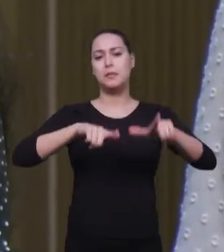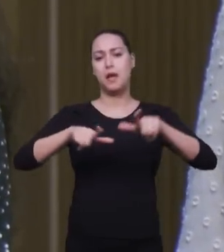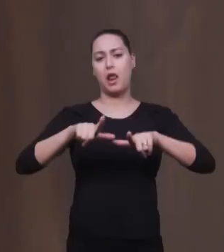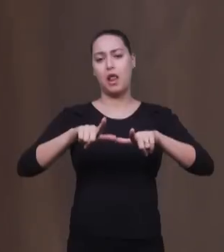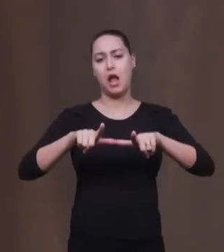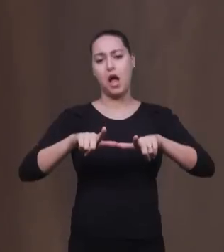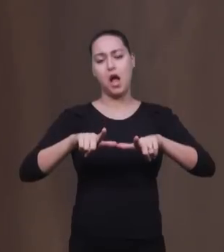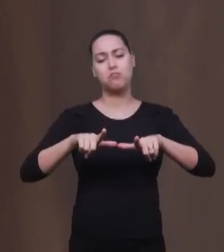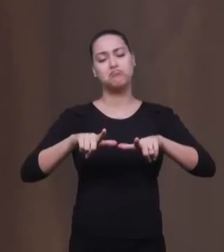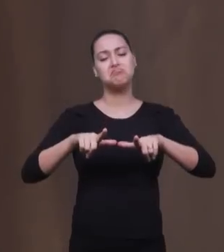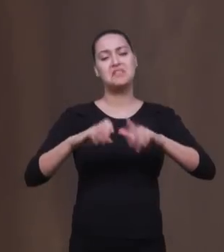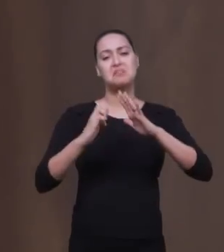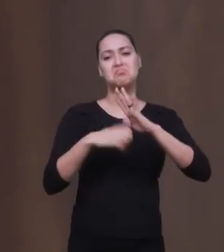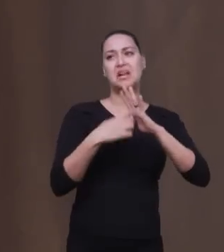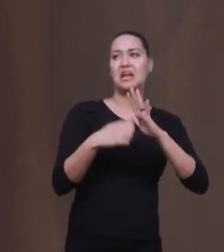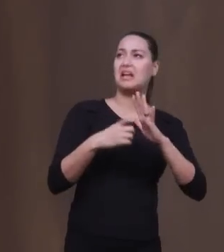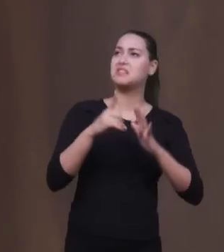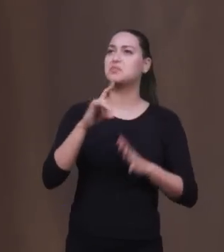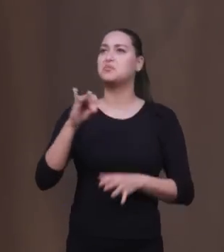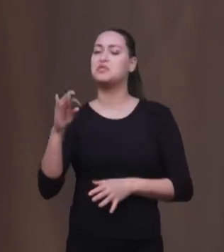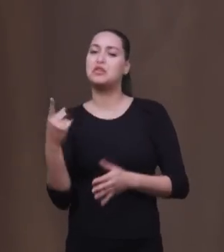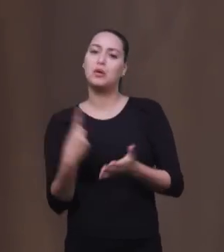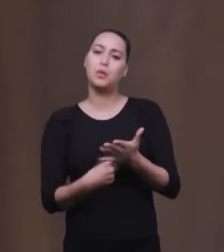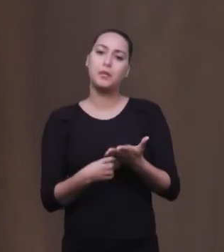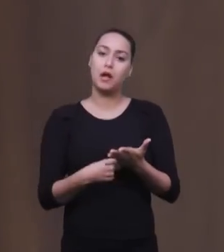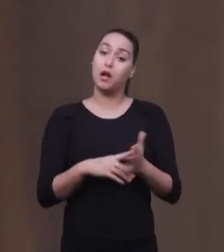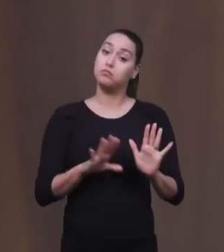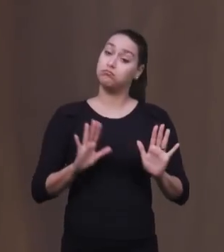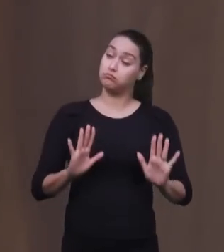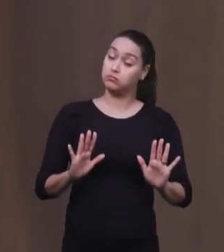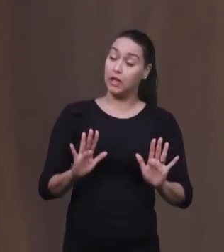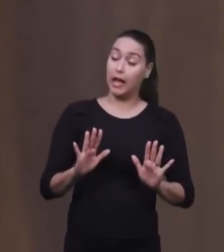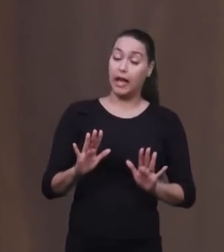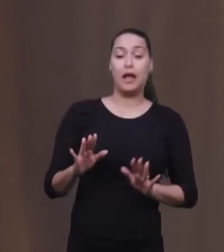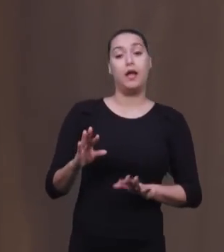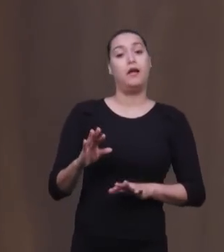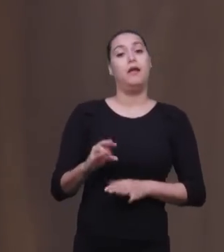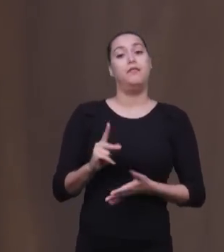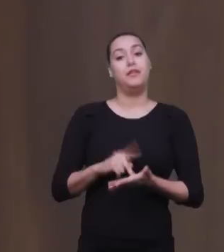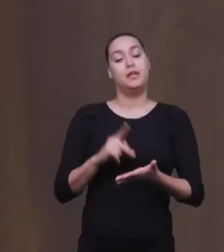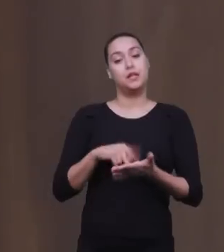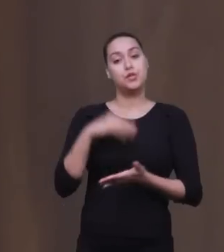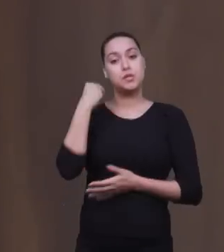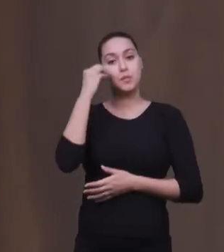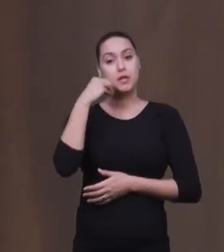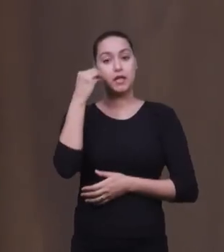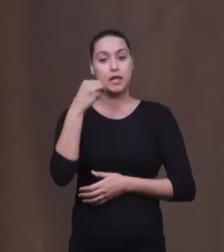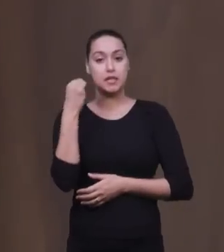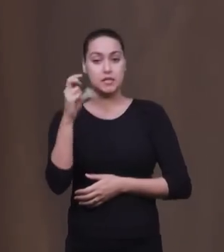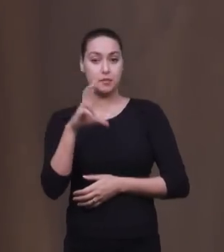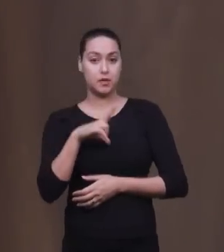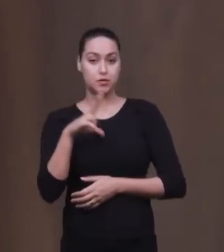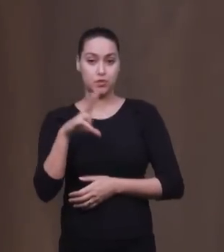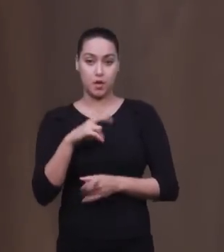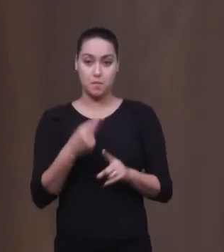dia. Bom, na verdade é uma experiência muito pessoal, né, essa, porque